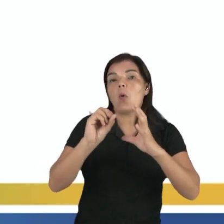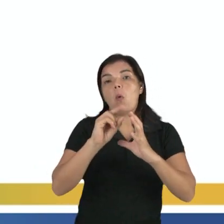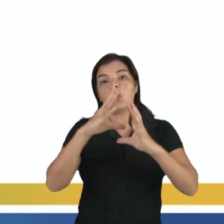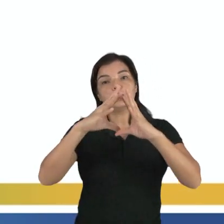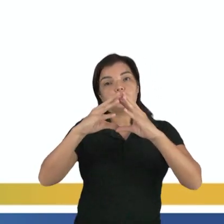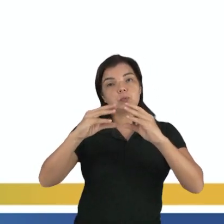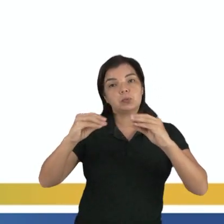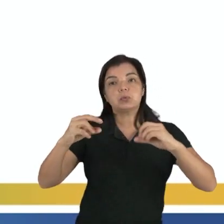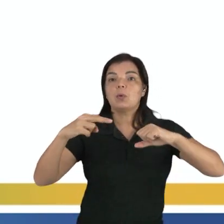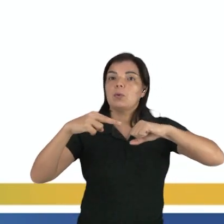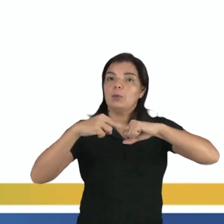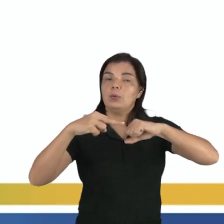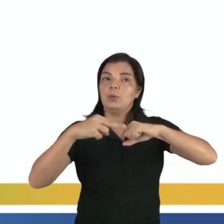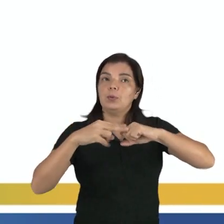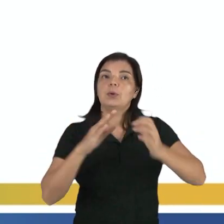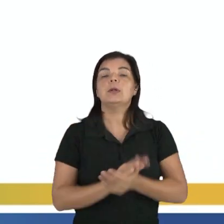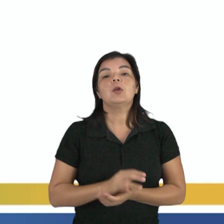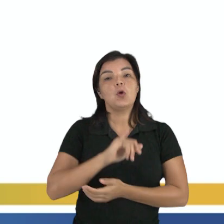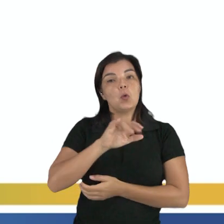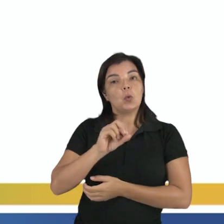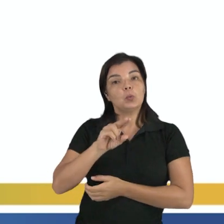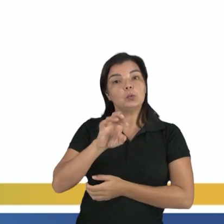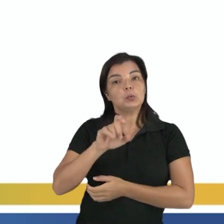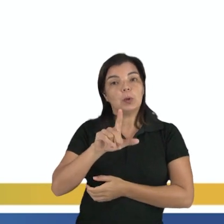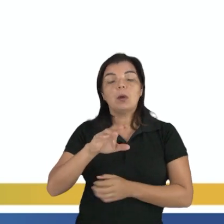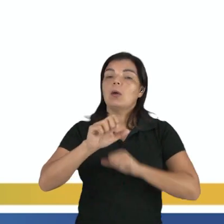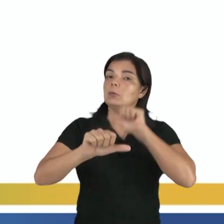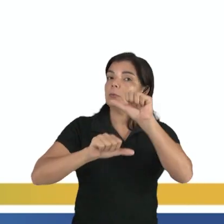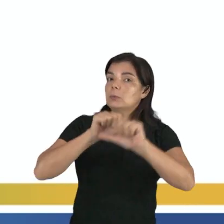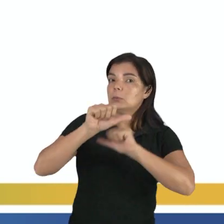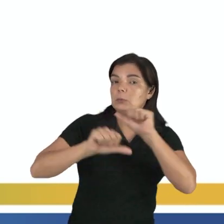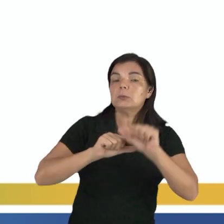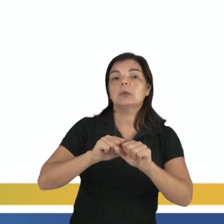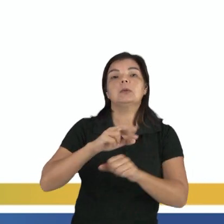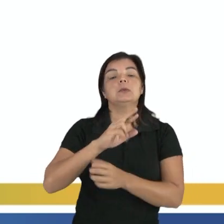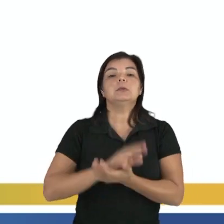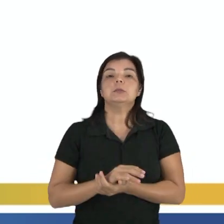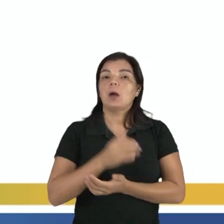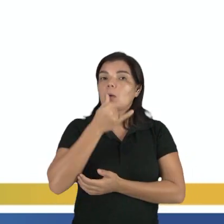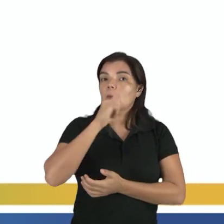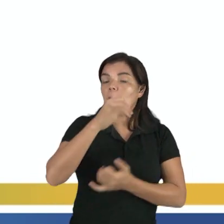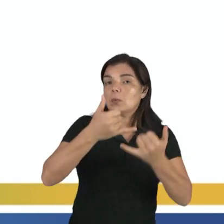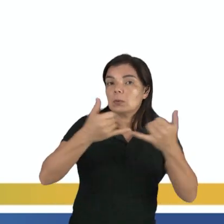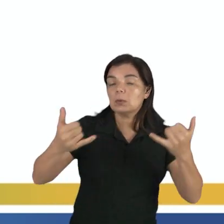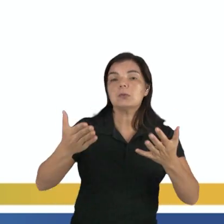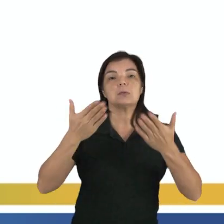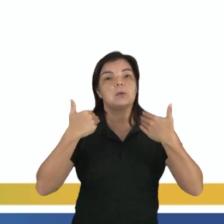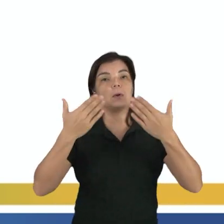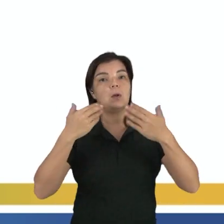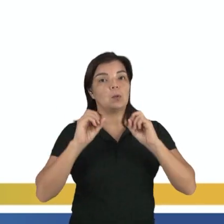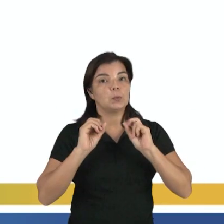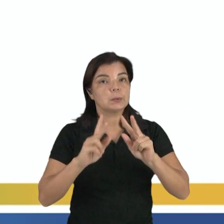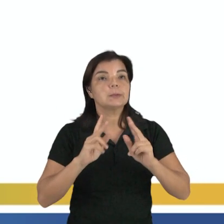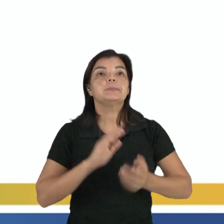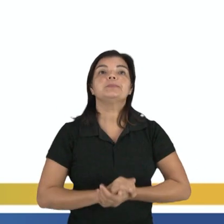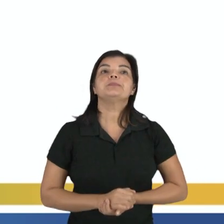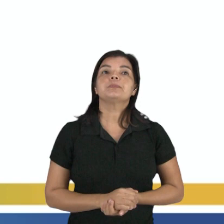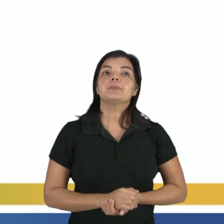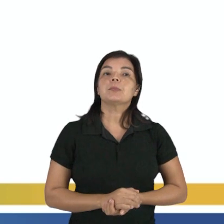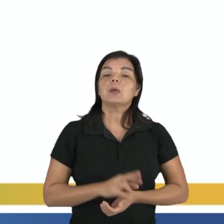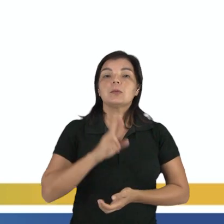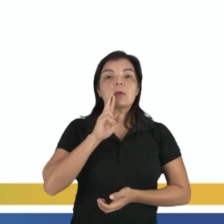derretimento da tomada tá o efeito jaule vai ser essa transformação da corrente elétrica em calor Ok